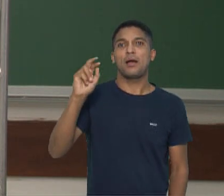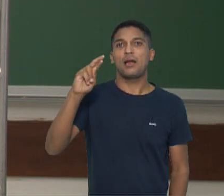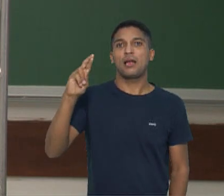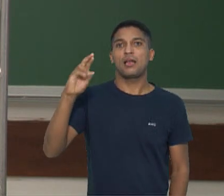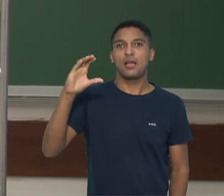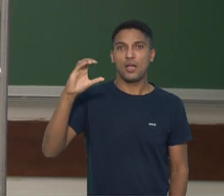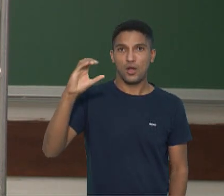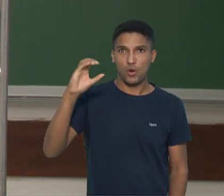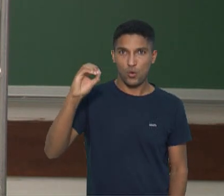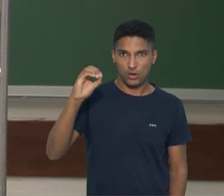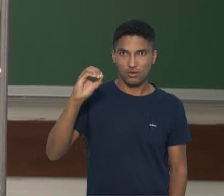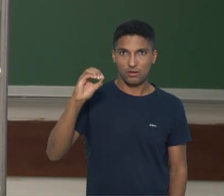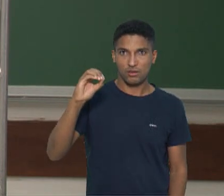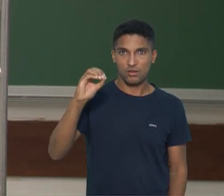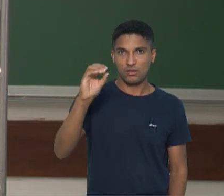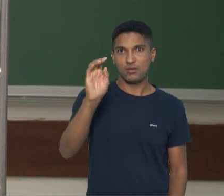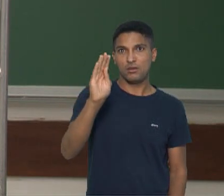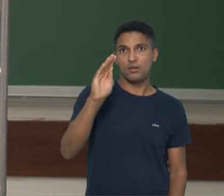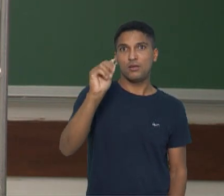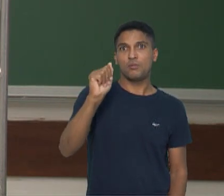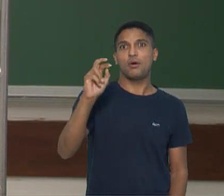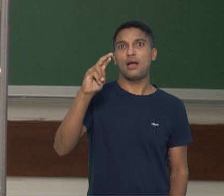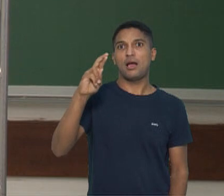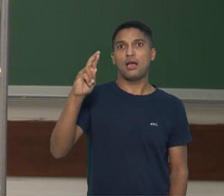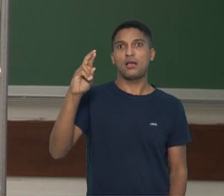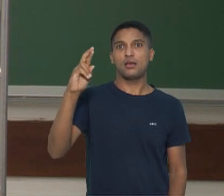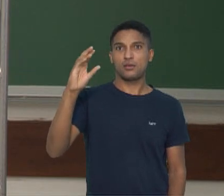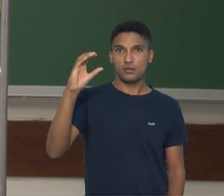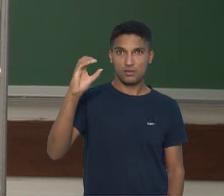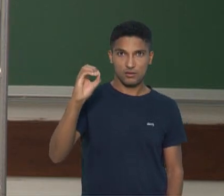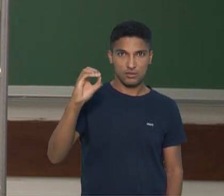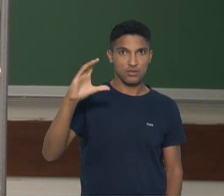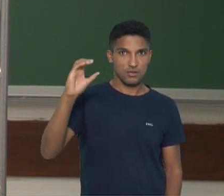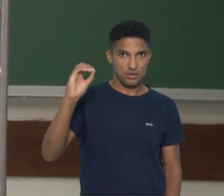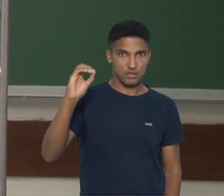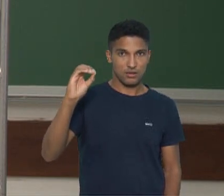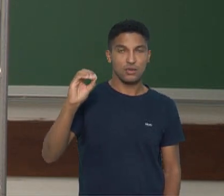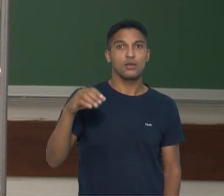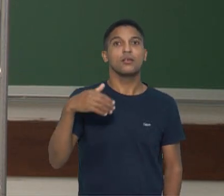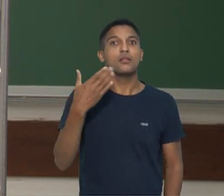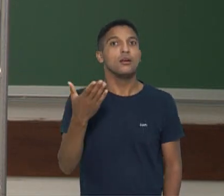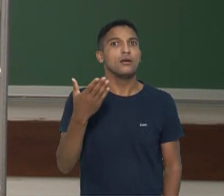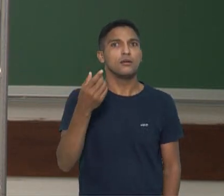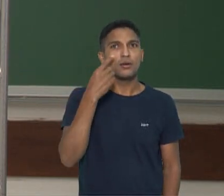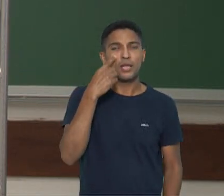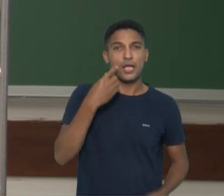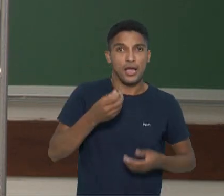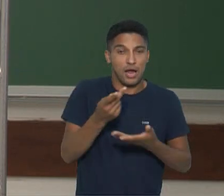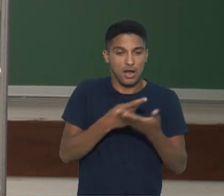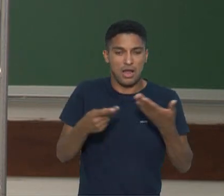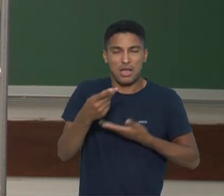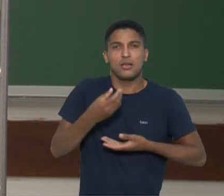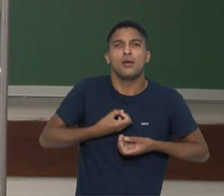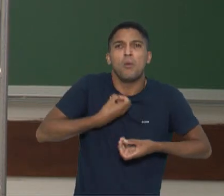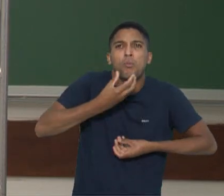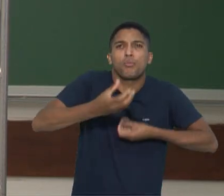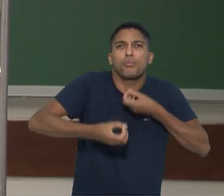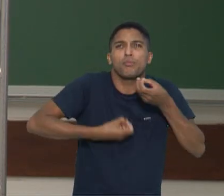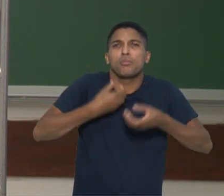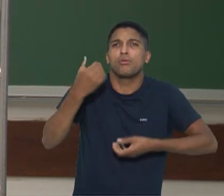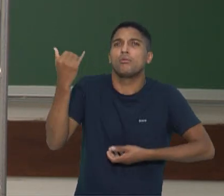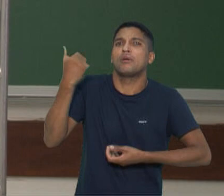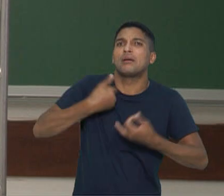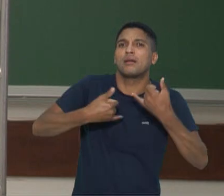mostrava muita expressão, muito sentimento através das obras de arte, certo? Né? Então, olha só, este